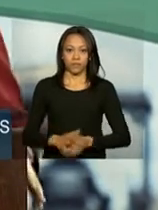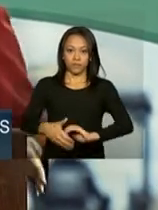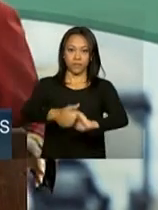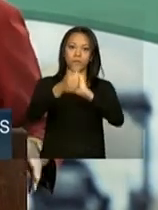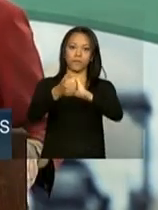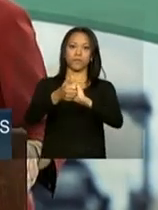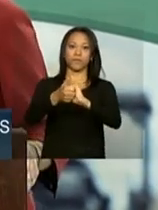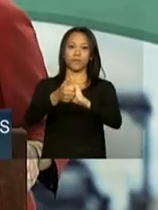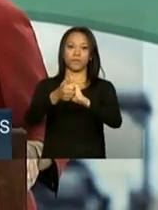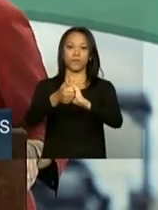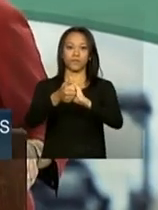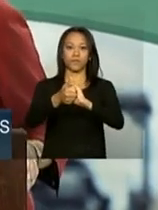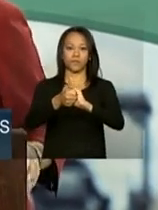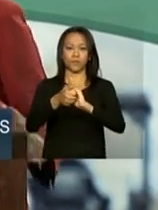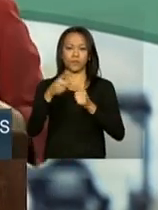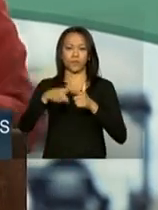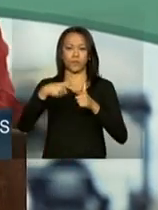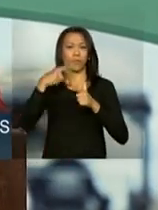Cumprimentar, está sem som, sim.